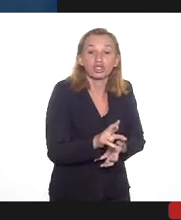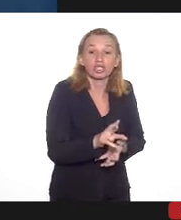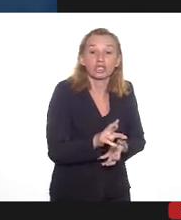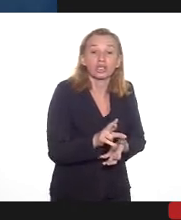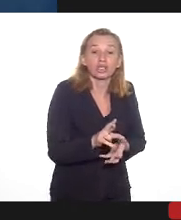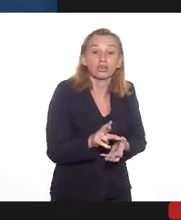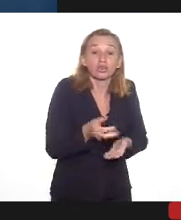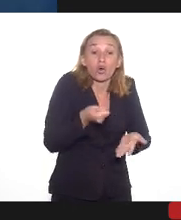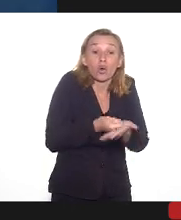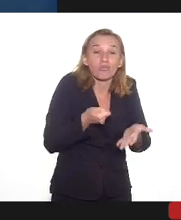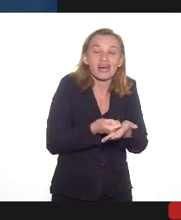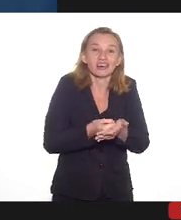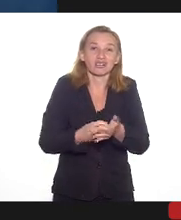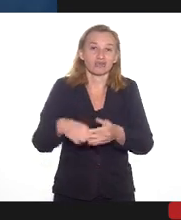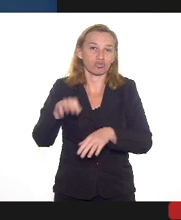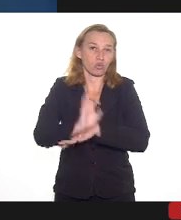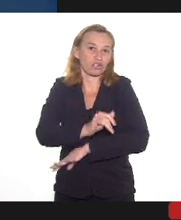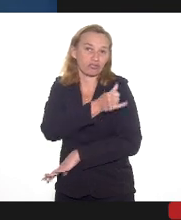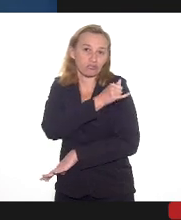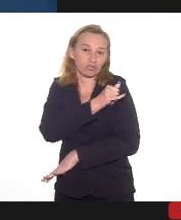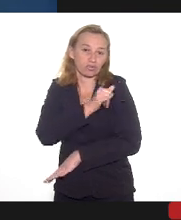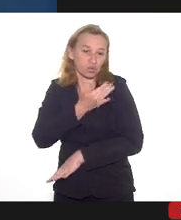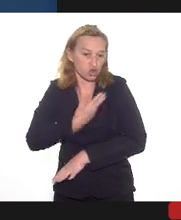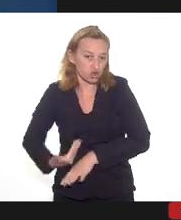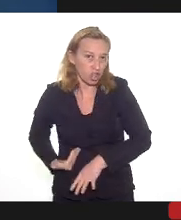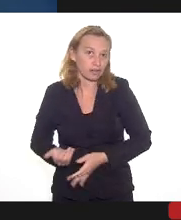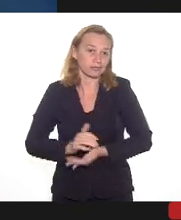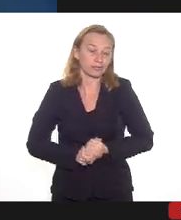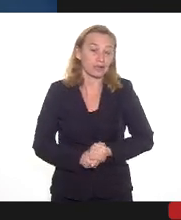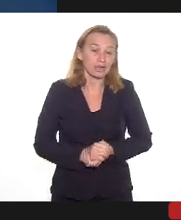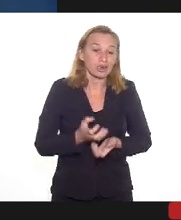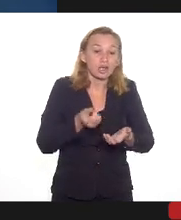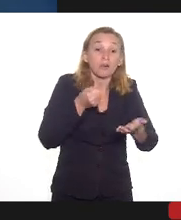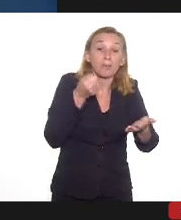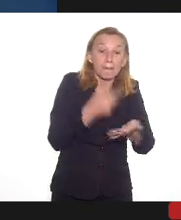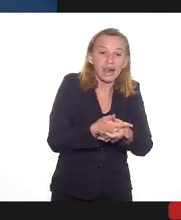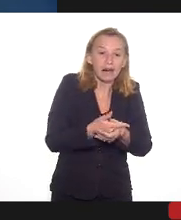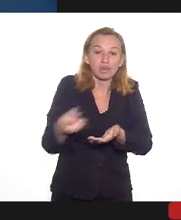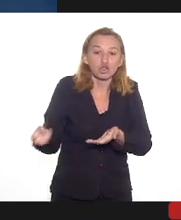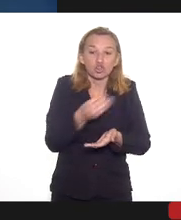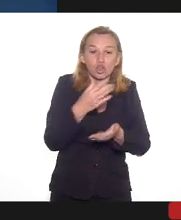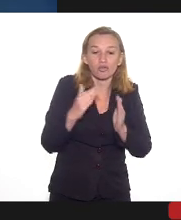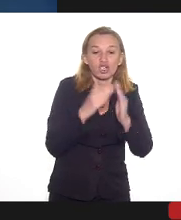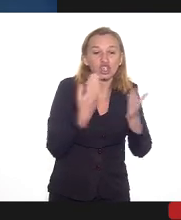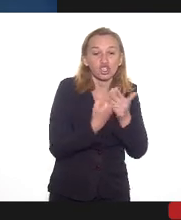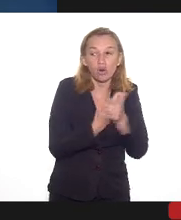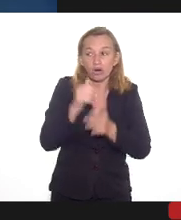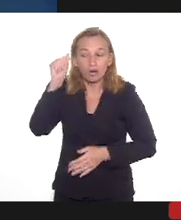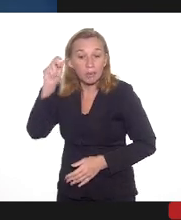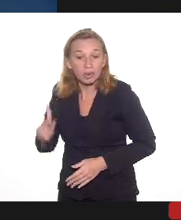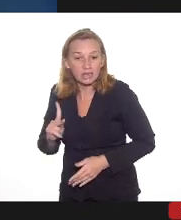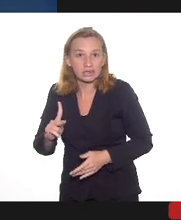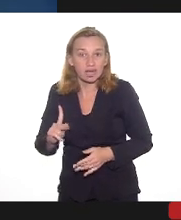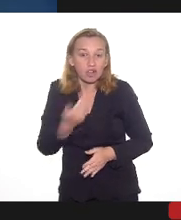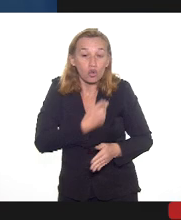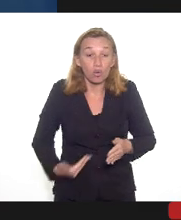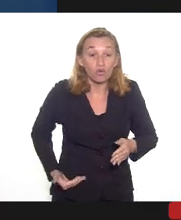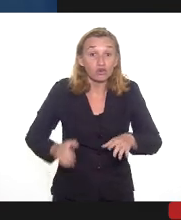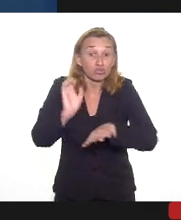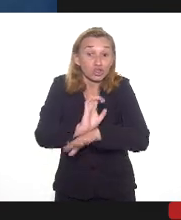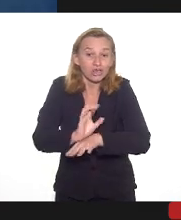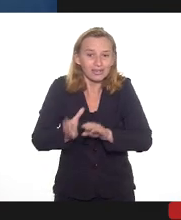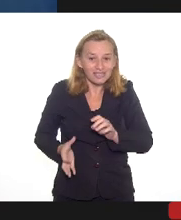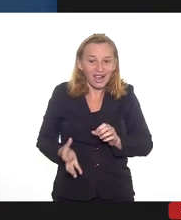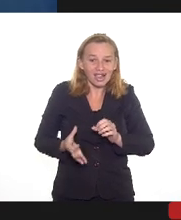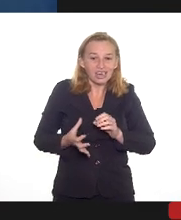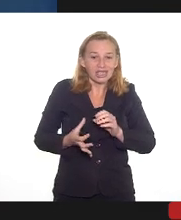sobre obrigações do governo do Estado. Nós temos o pagamento do Nova Escola dos Aposentados, que o governo do Estado está